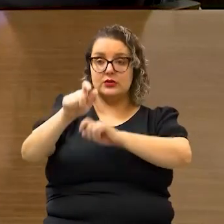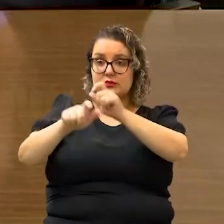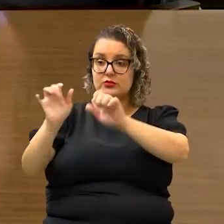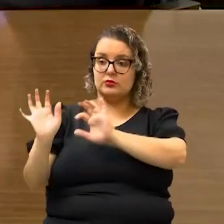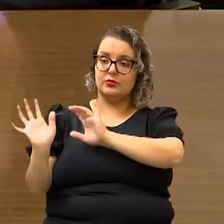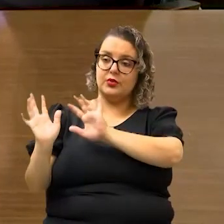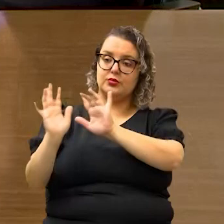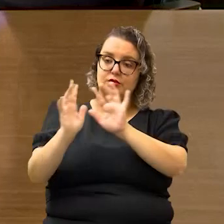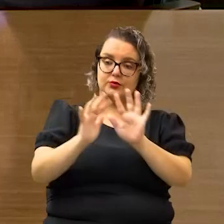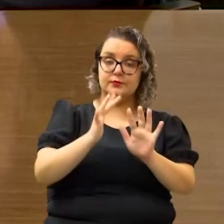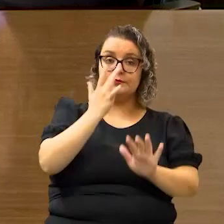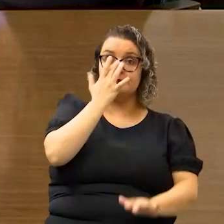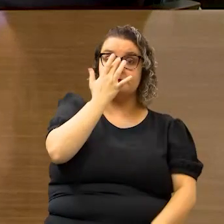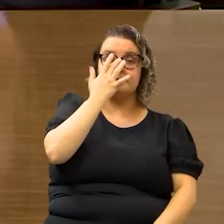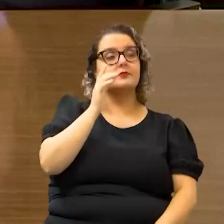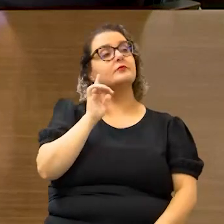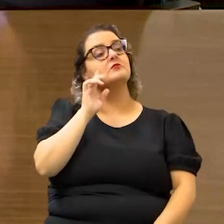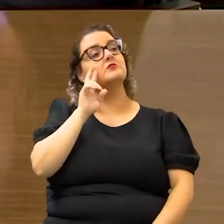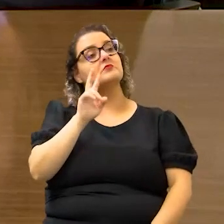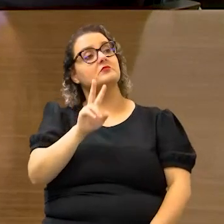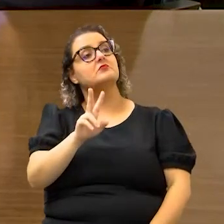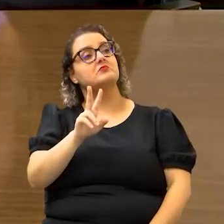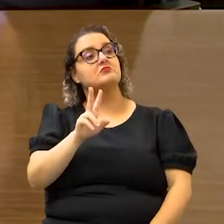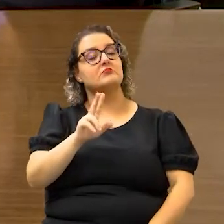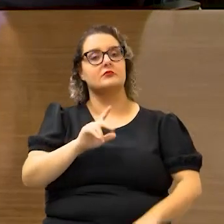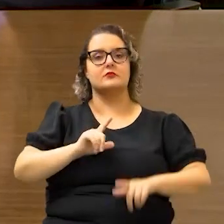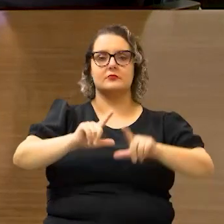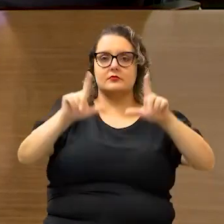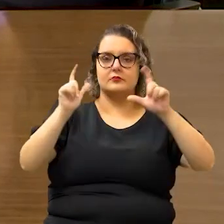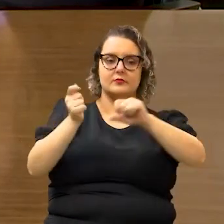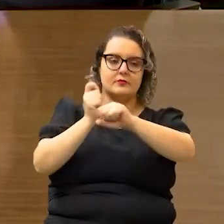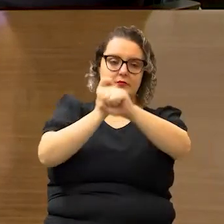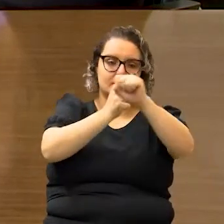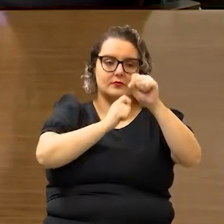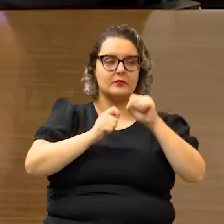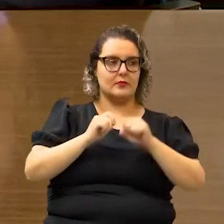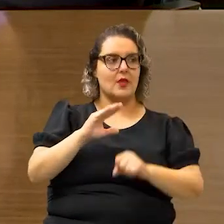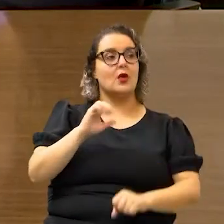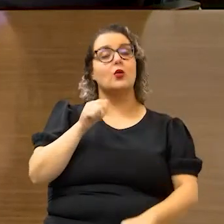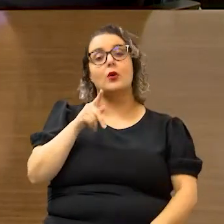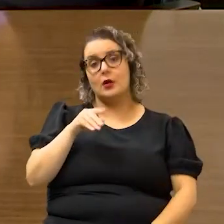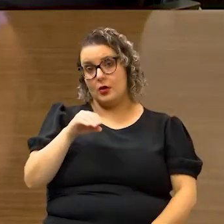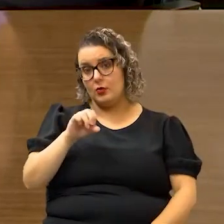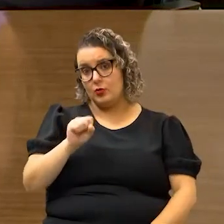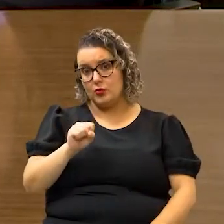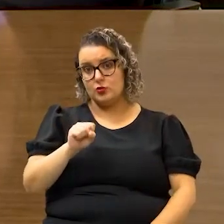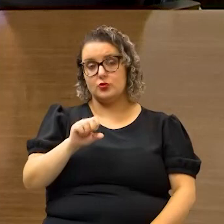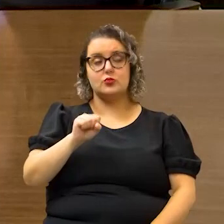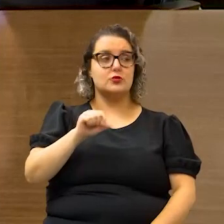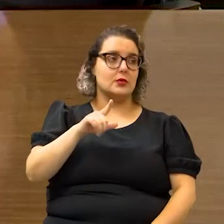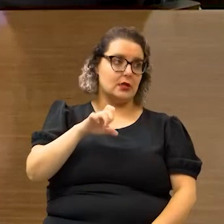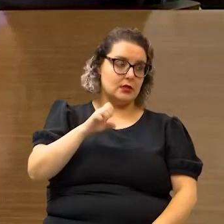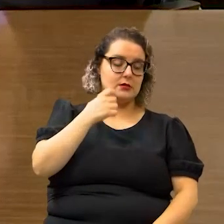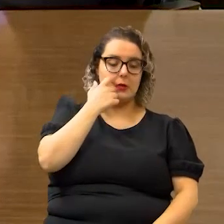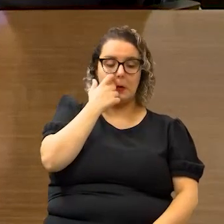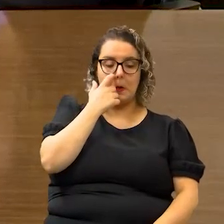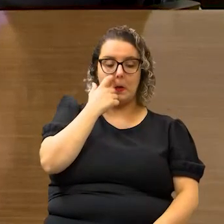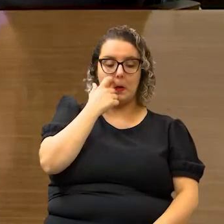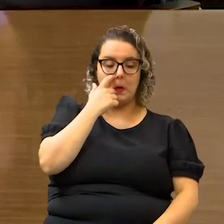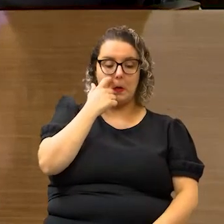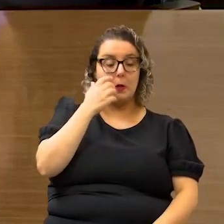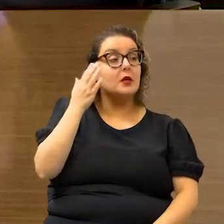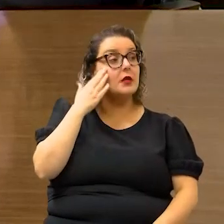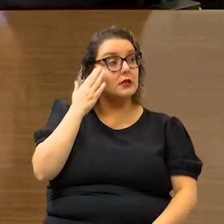pessoas, ao chegarem, poderem se deparar com a figura do Campos